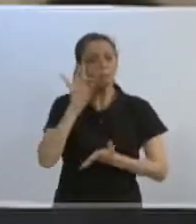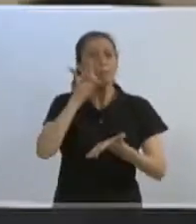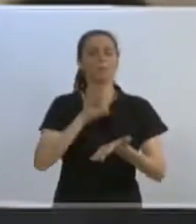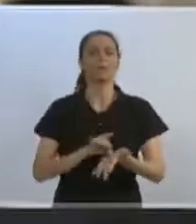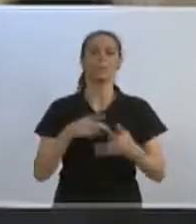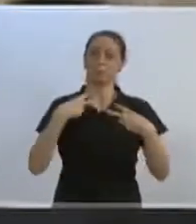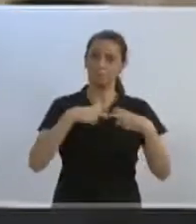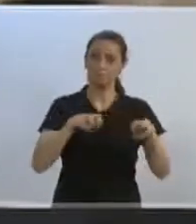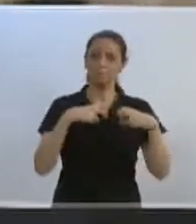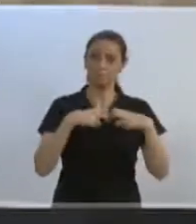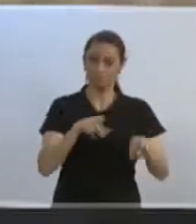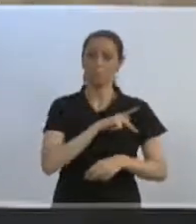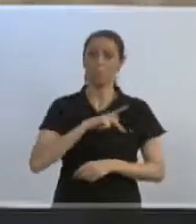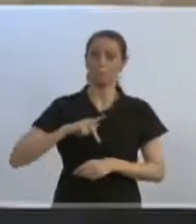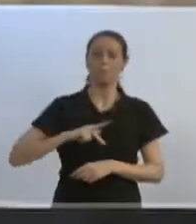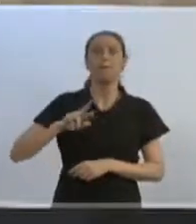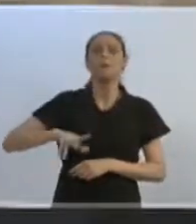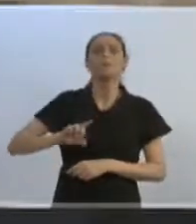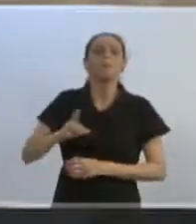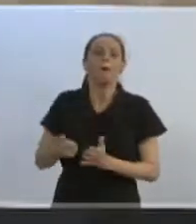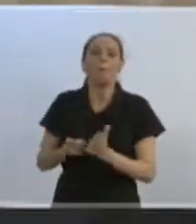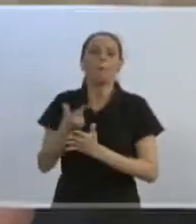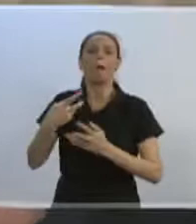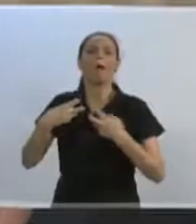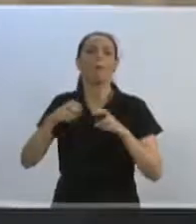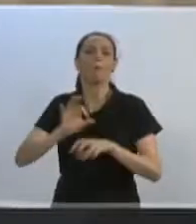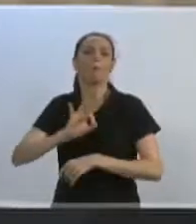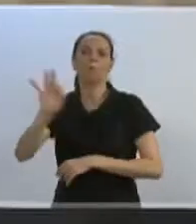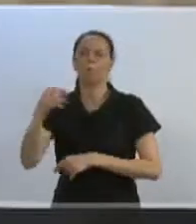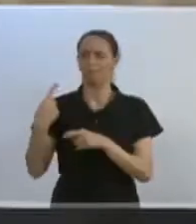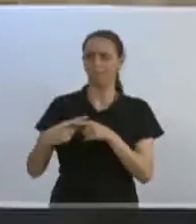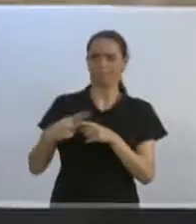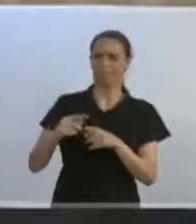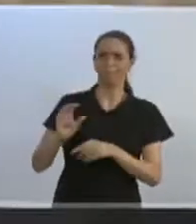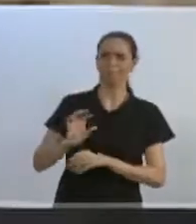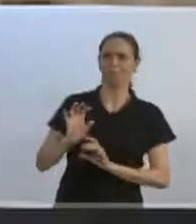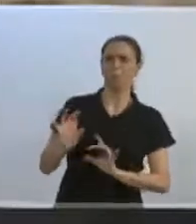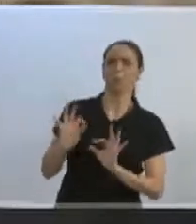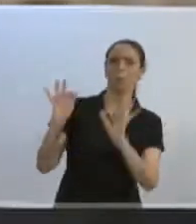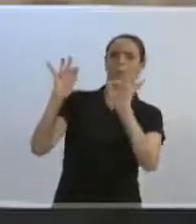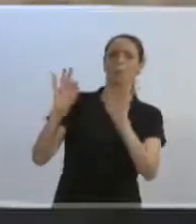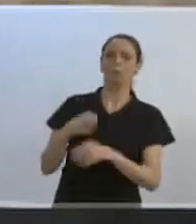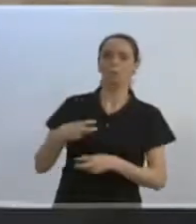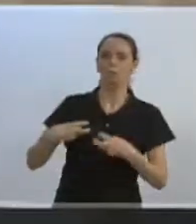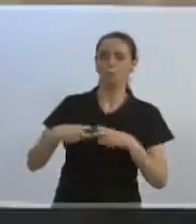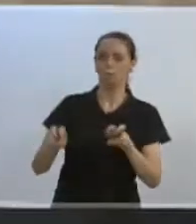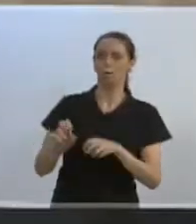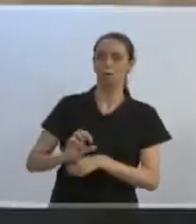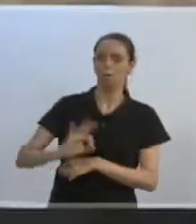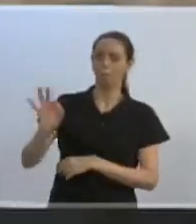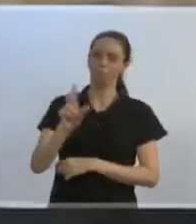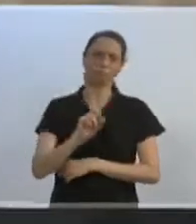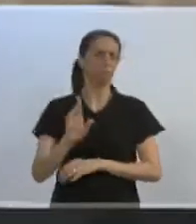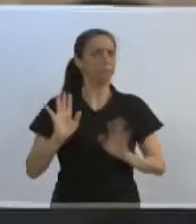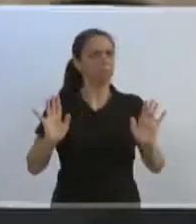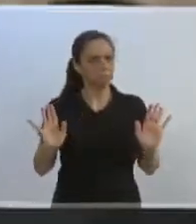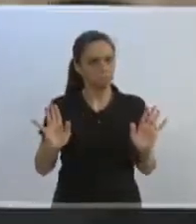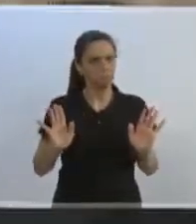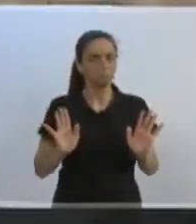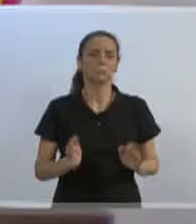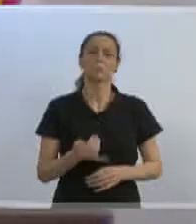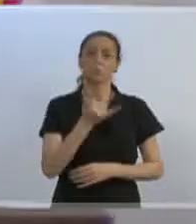no transporte público, não é só comprar ônibus novos, até porque não são tão novos assim, né, como disse o vereador Marcelo Lanzarin num determinado momento. Obrigado,